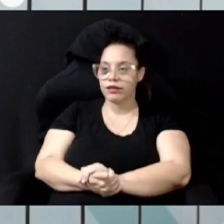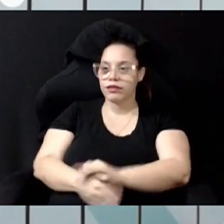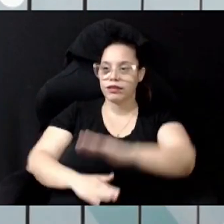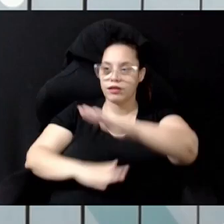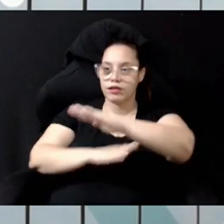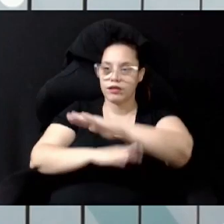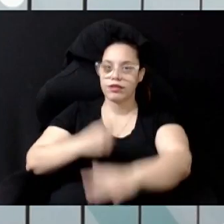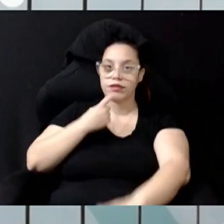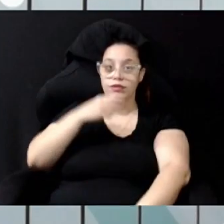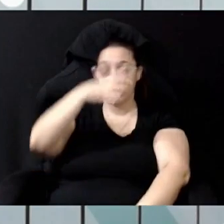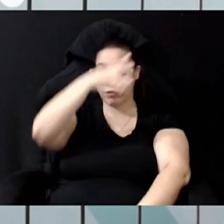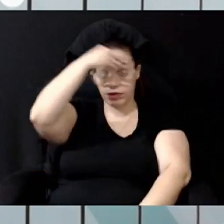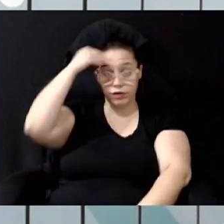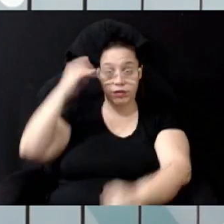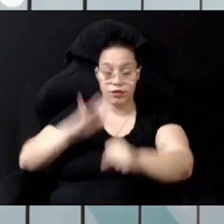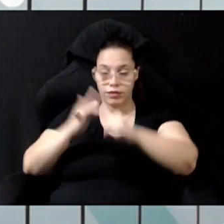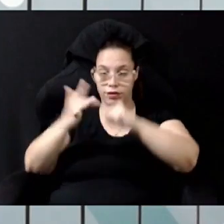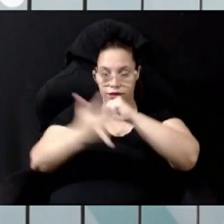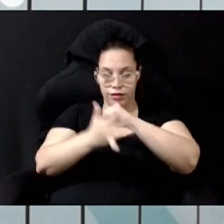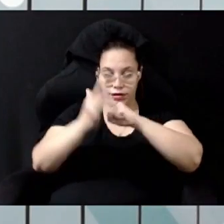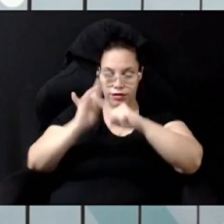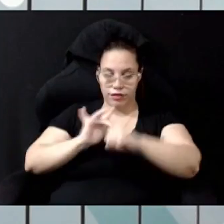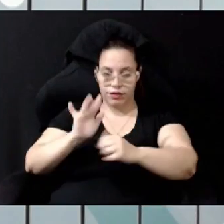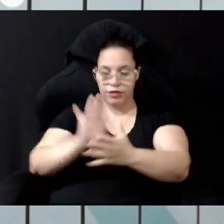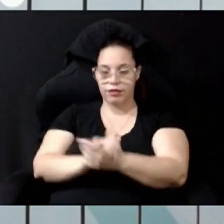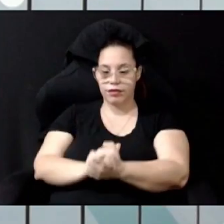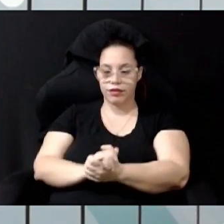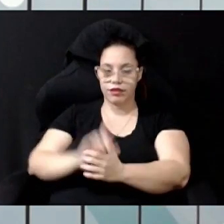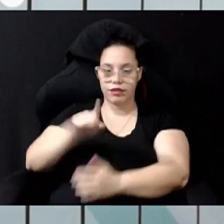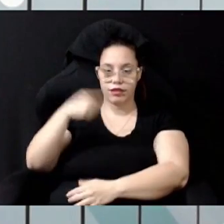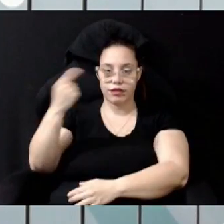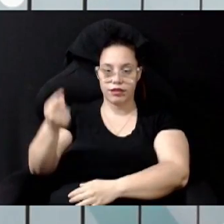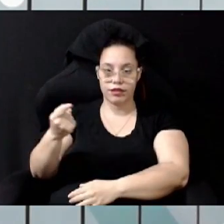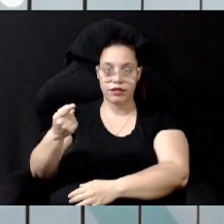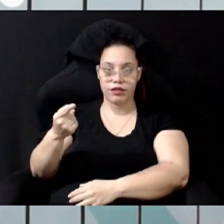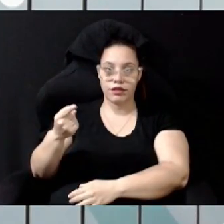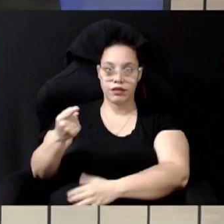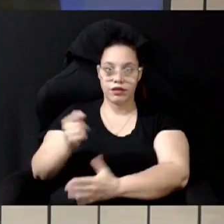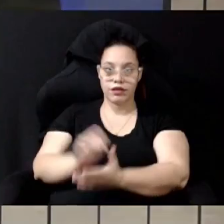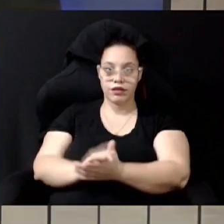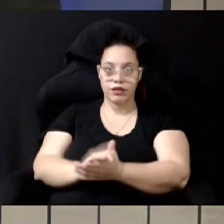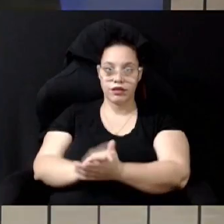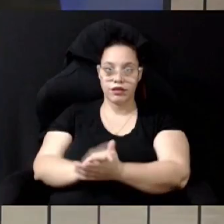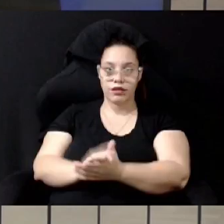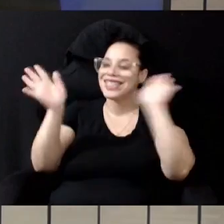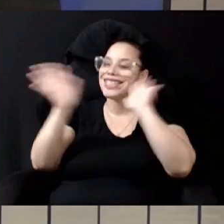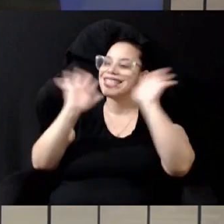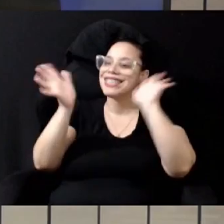esqueça de nos acompanhar nas redes sociais. A gente se vê no próximo programa.